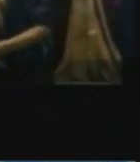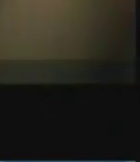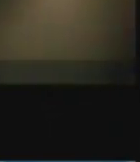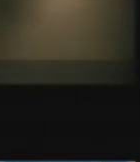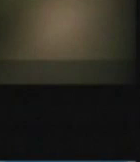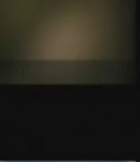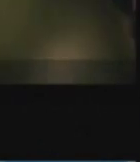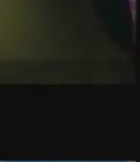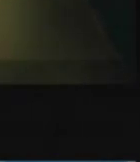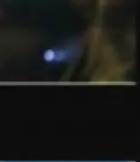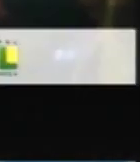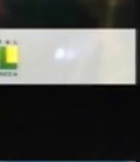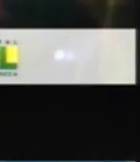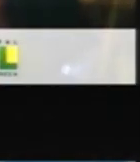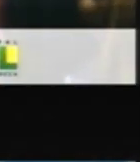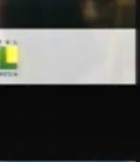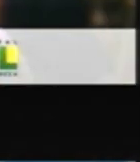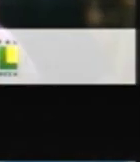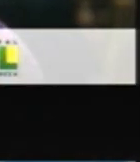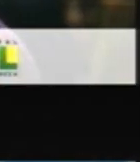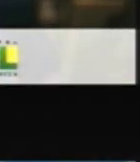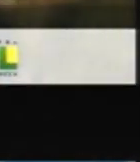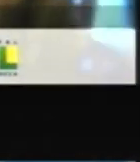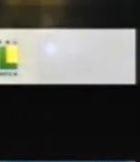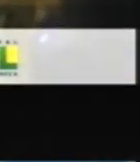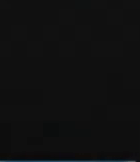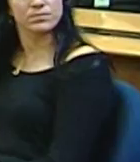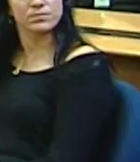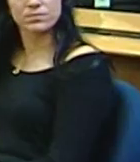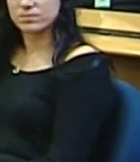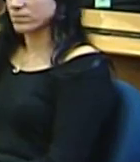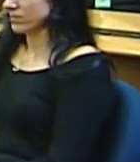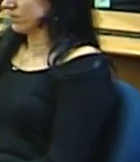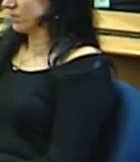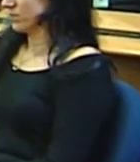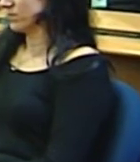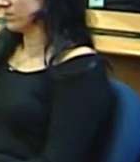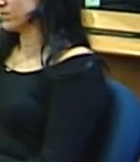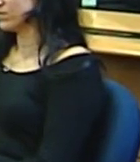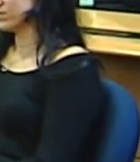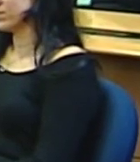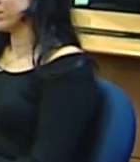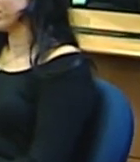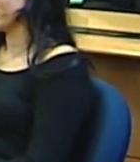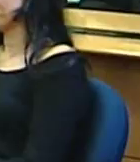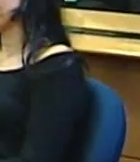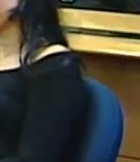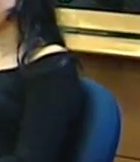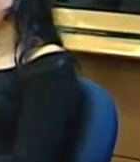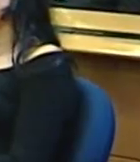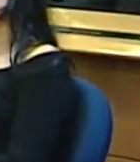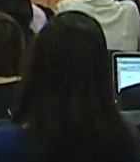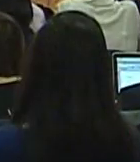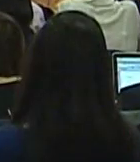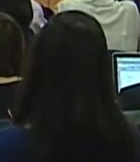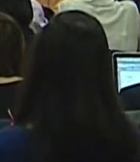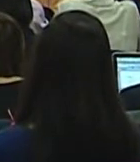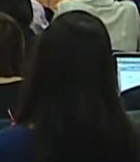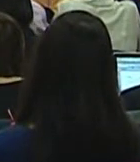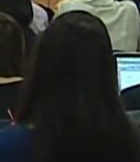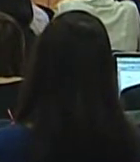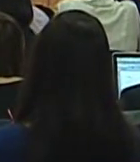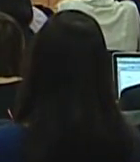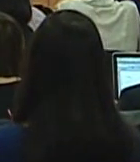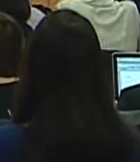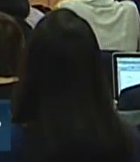festa, festaço ou festinha, tem que ter camisinha. Bom, é isso. Agradecer aí a presença de